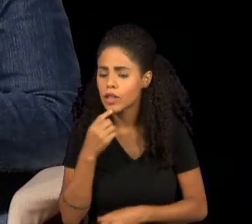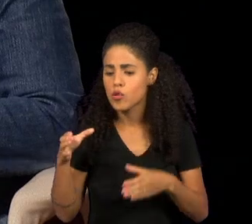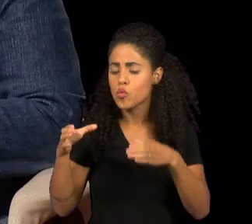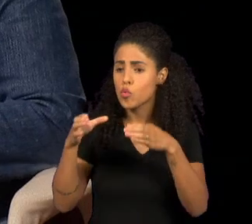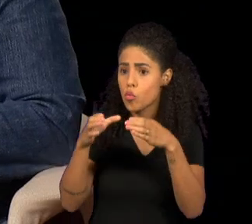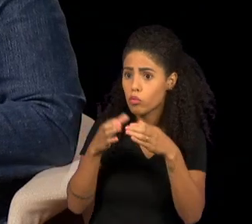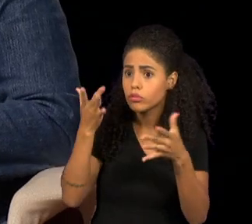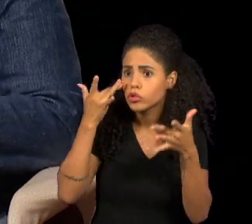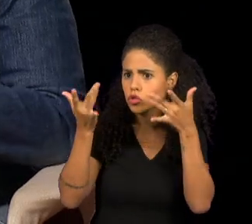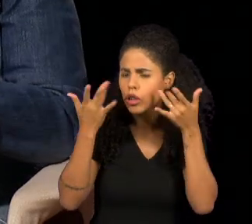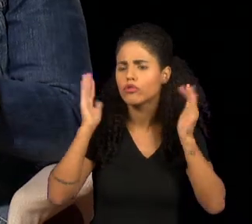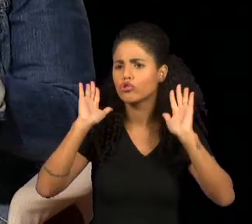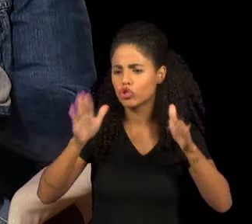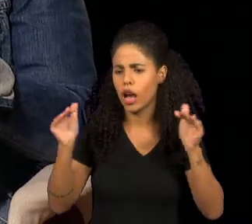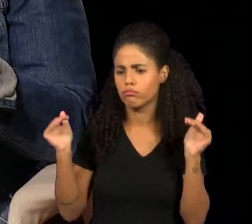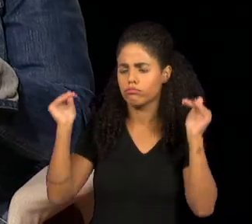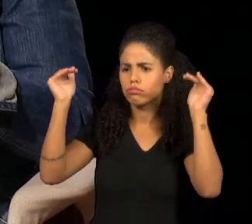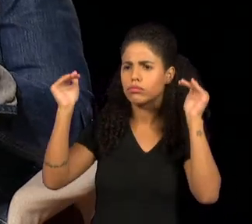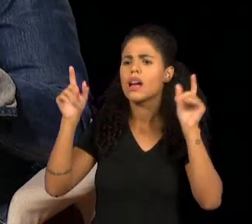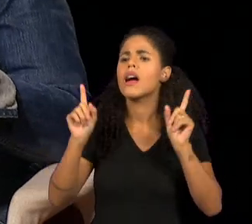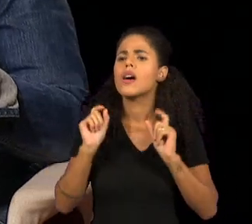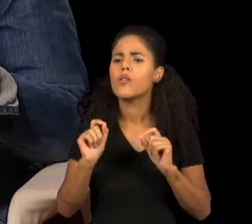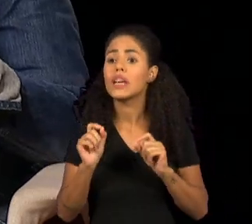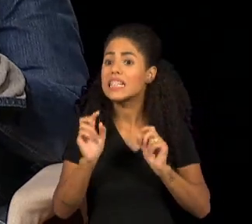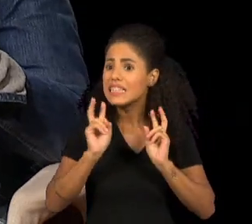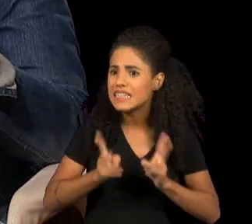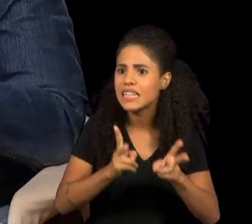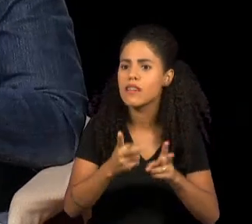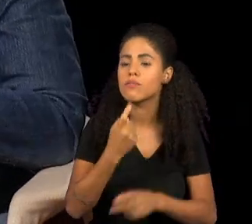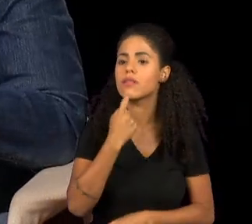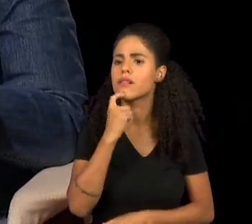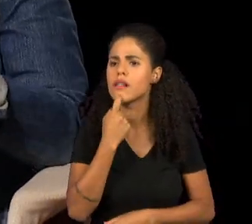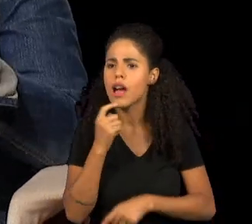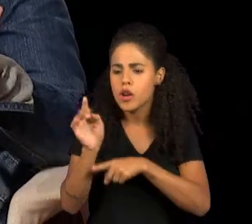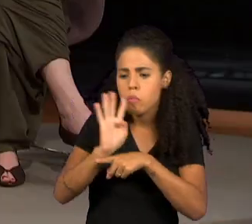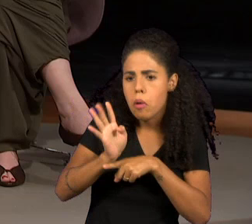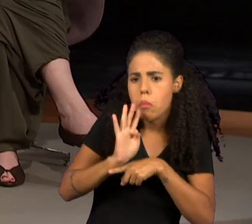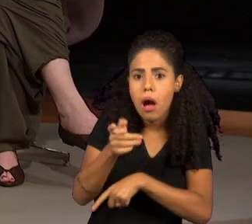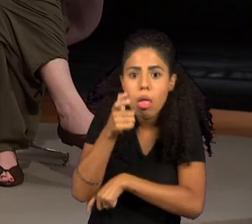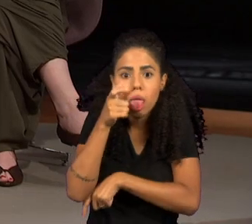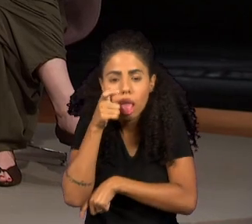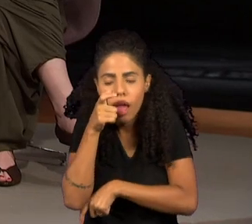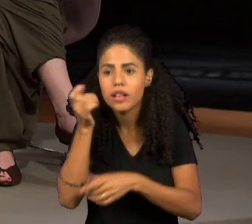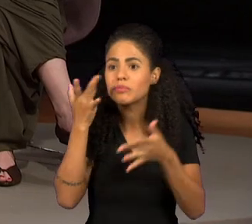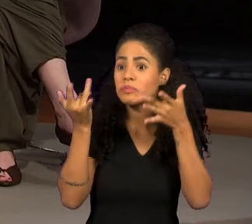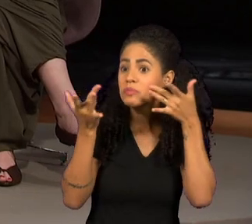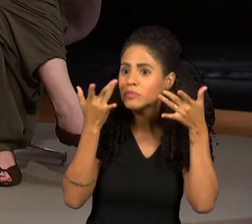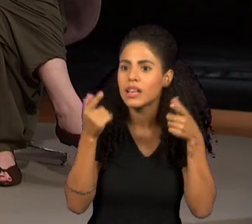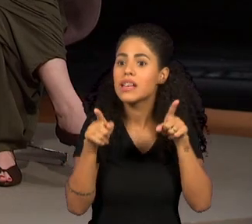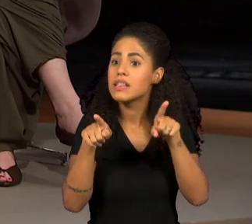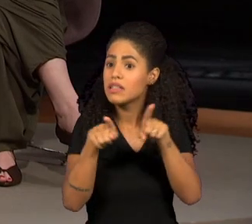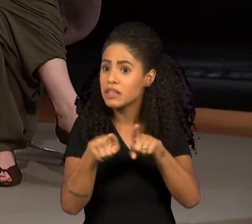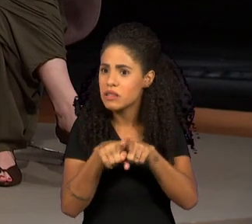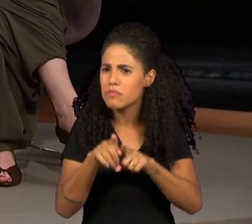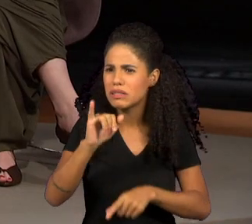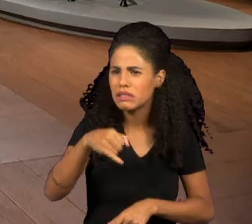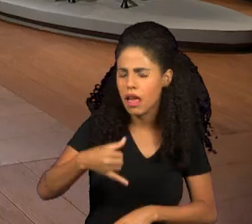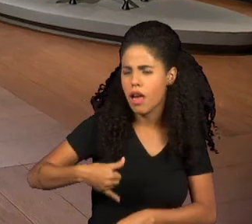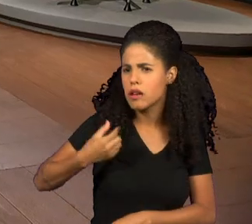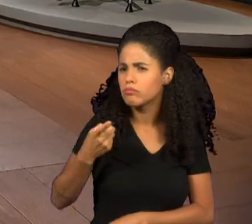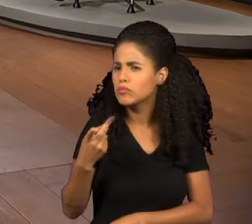mais velhos, a gente ia sempre para Campinas assistir cinema, assistir teatro. Fui ver Esperando Godot. Eu devia ter uns